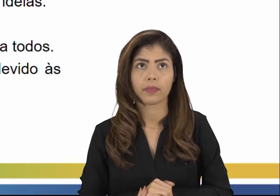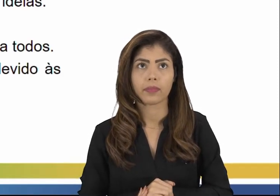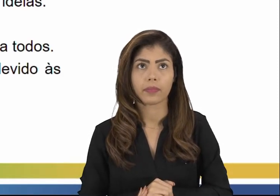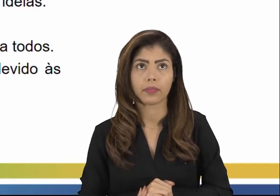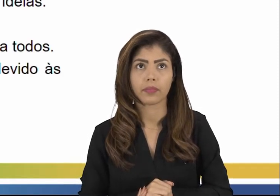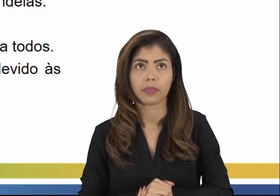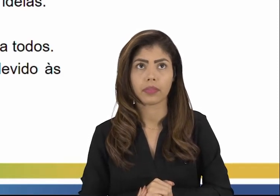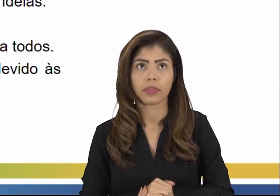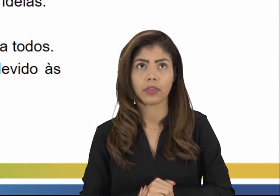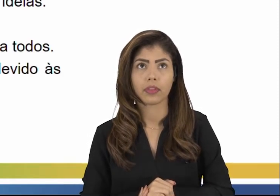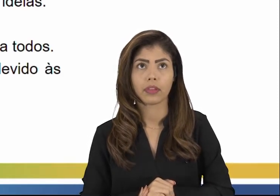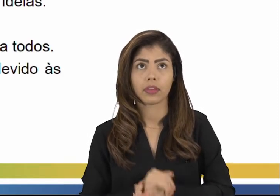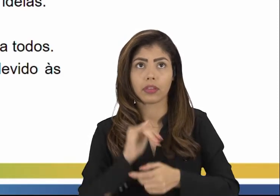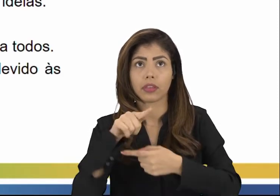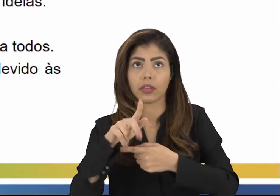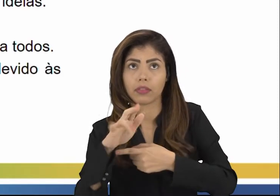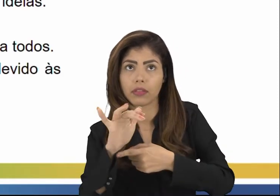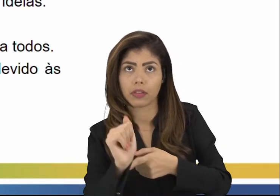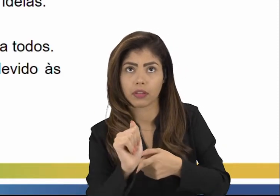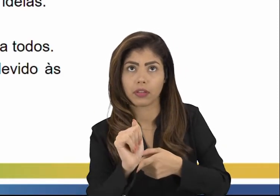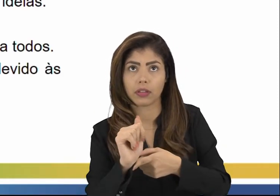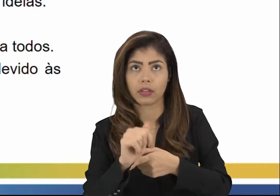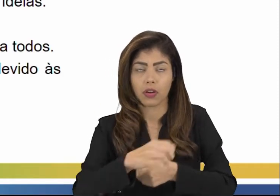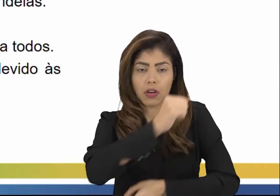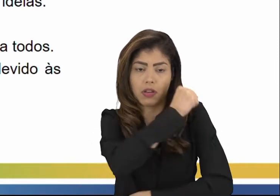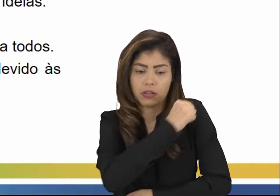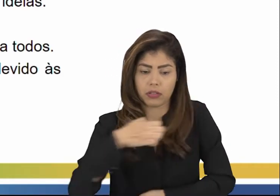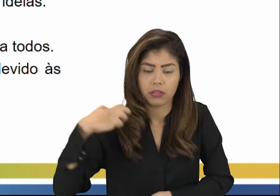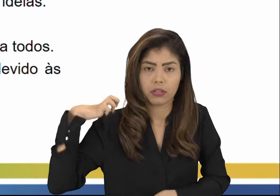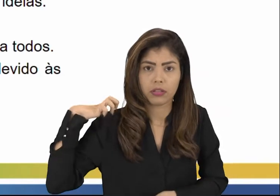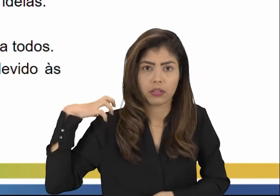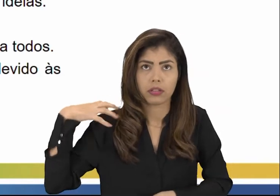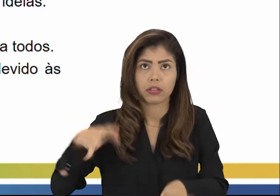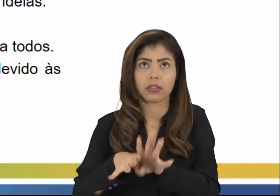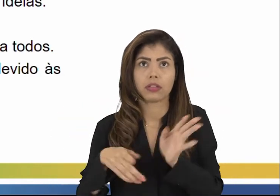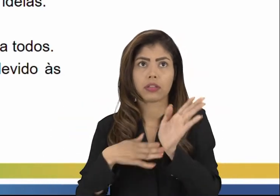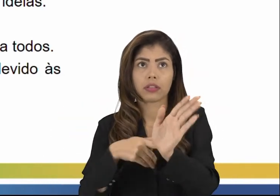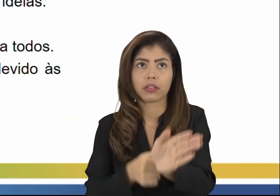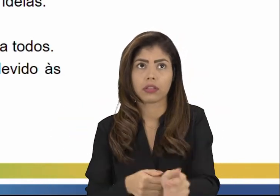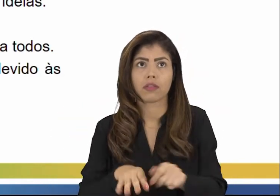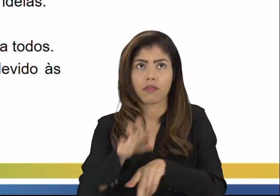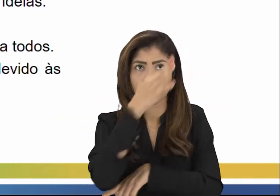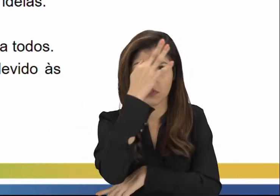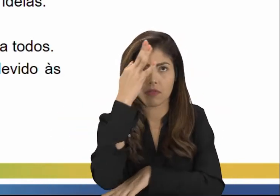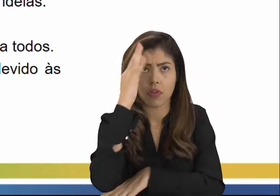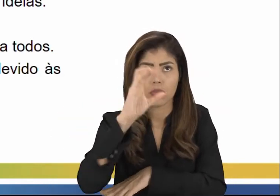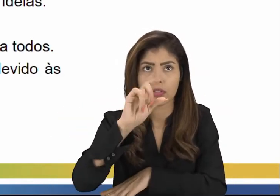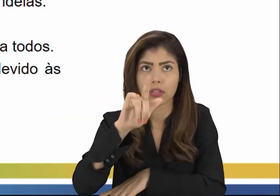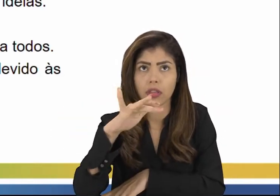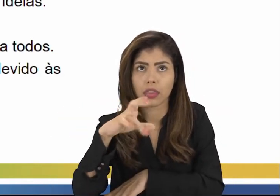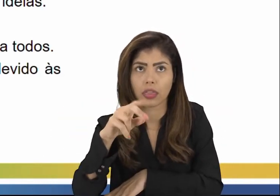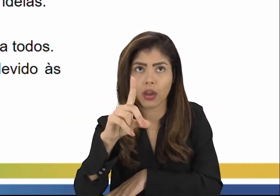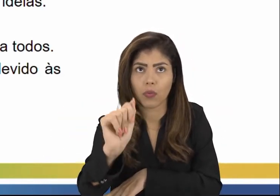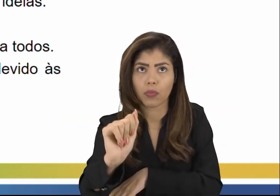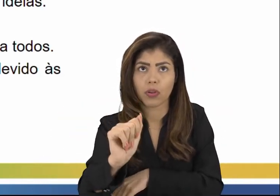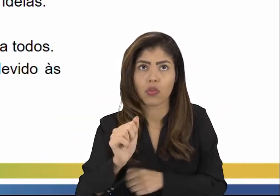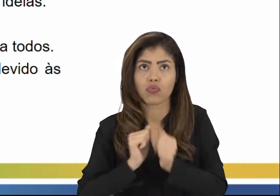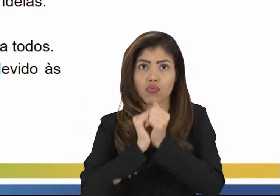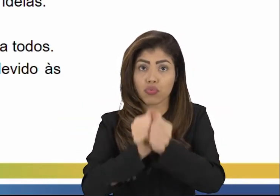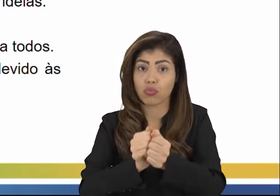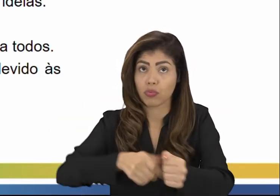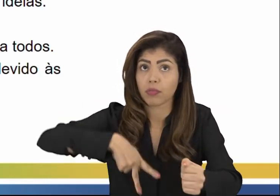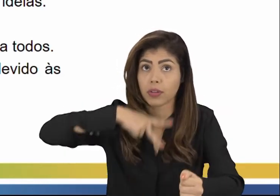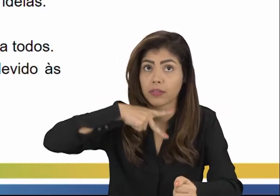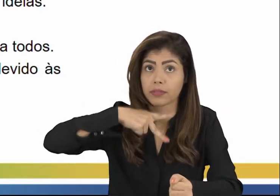nosso enunciado: é inegável a contribuição de Aristóteles para a filosofia ocidental. Ele conviveu